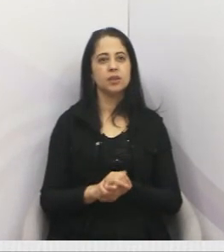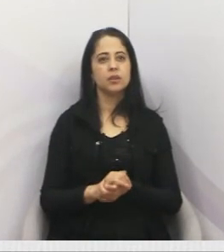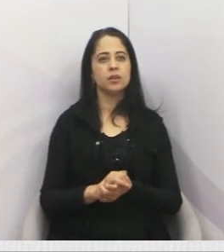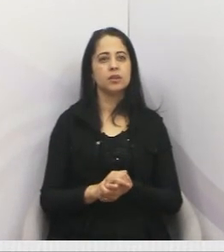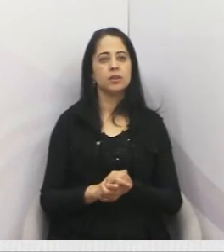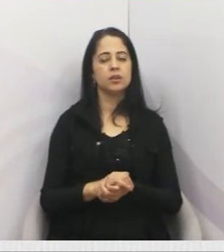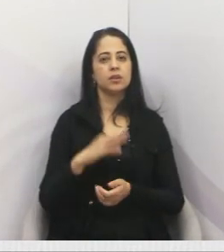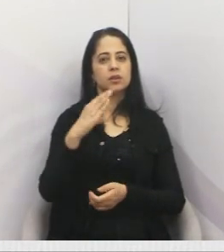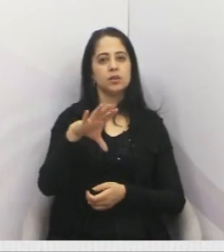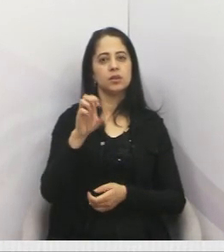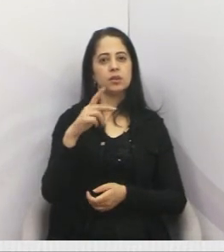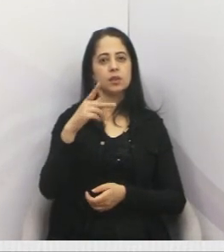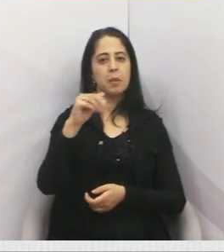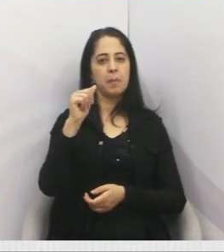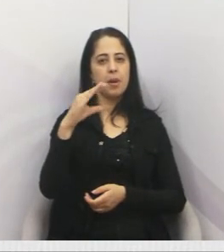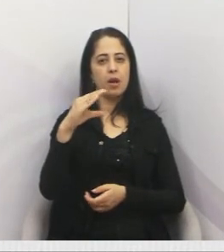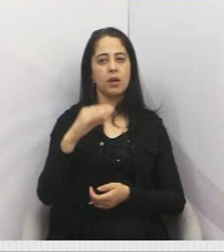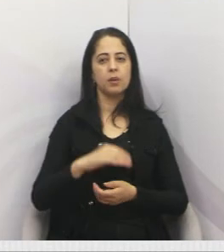FATEC e CEPAC.